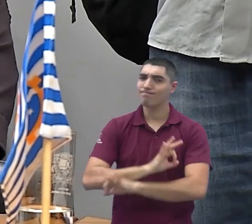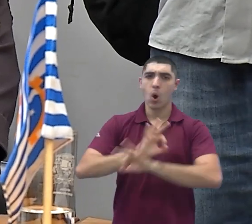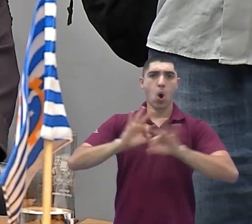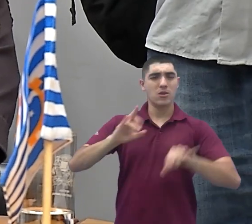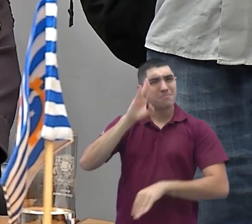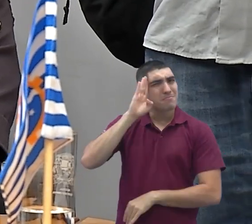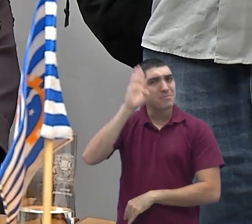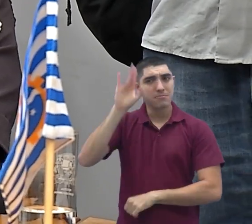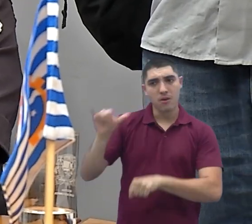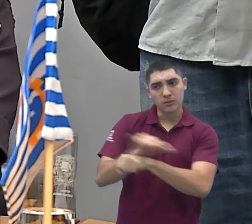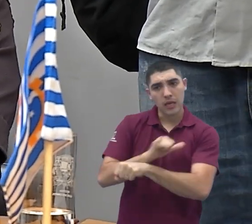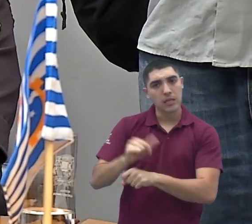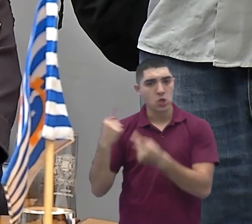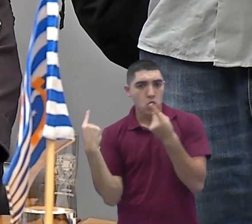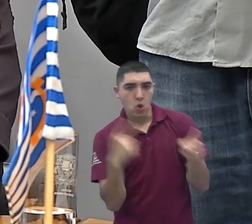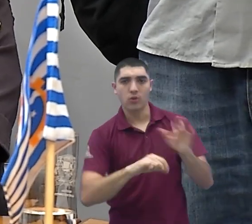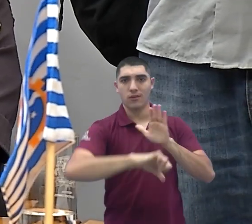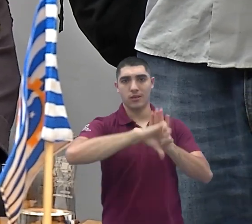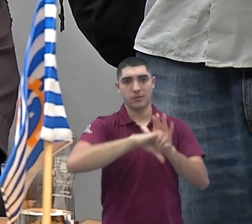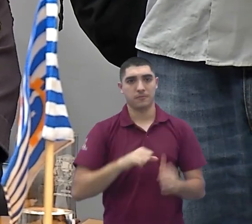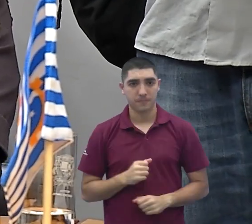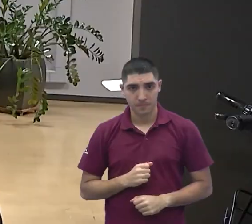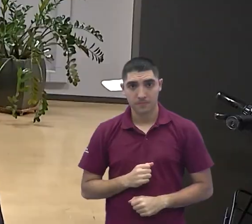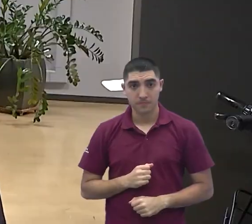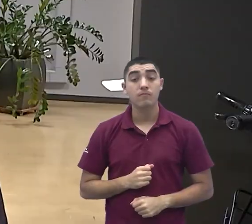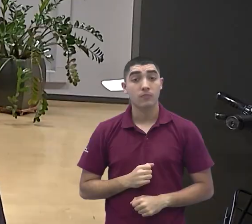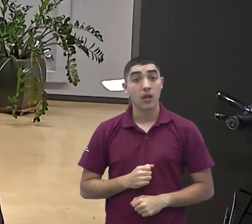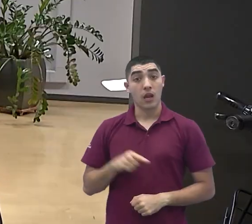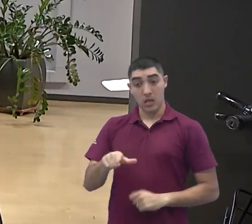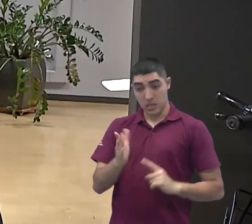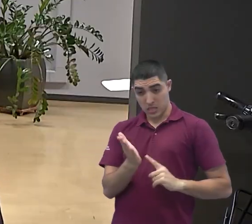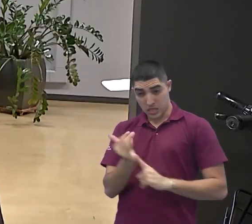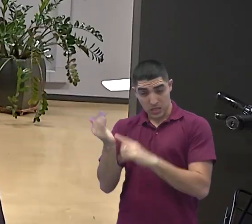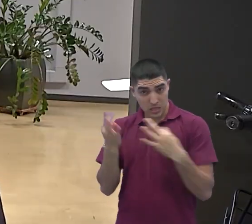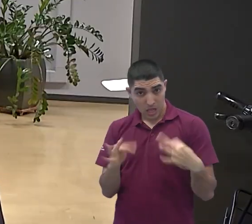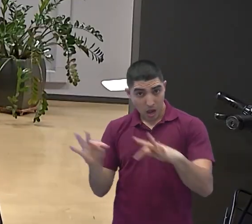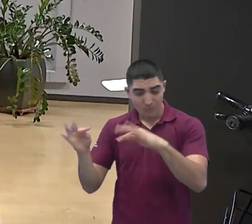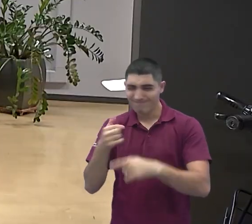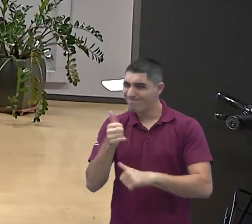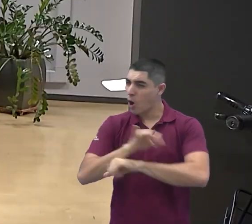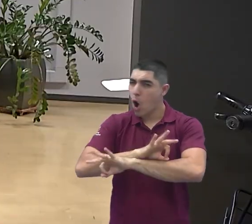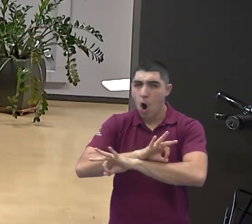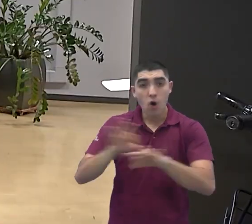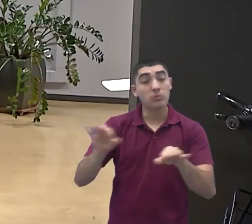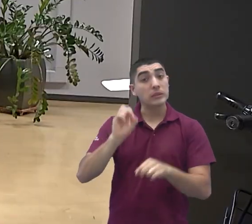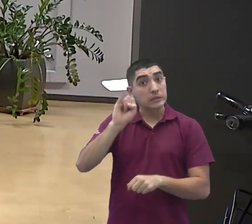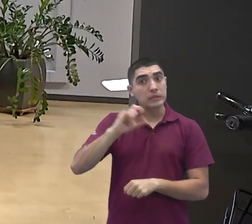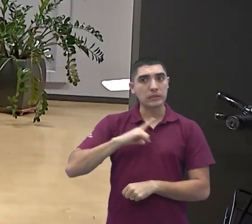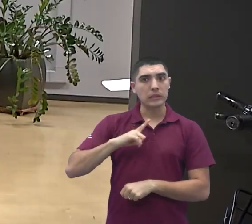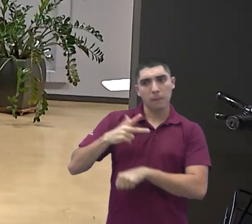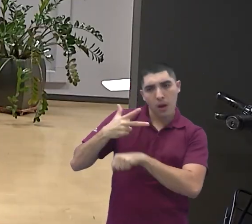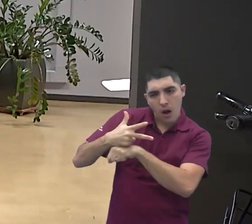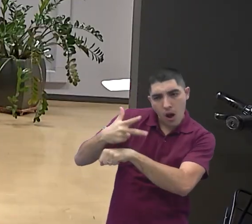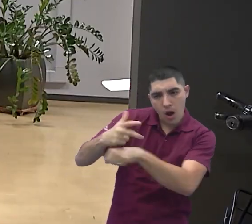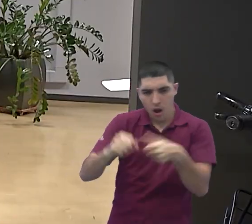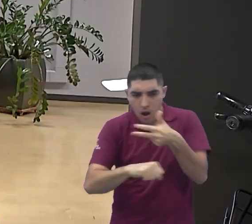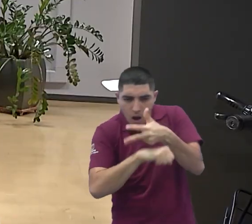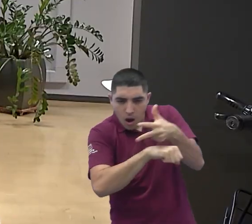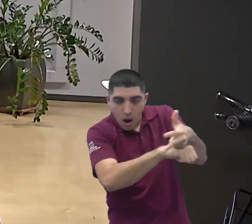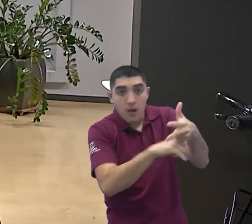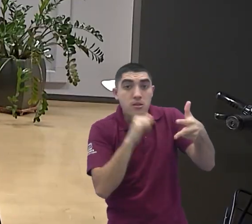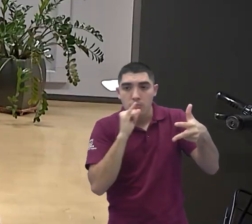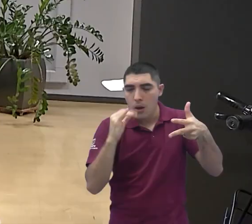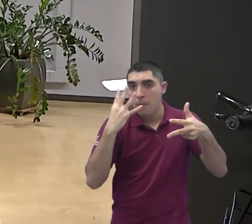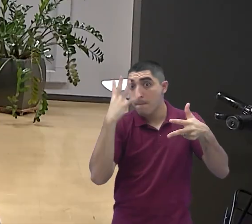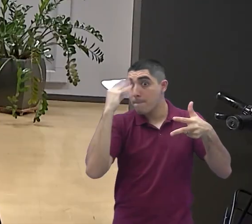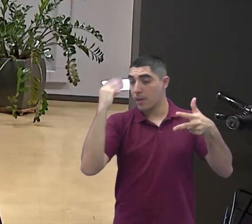principais ferramentas no combate à criminalidade. A tecnologia hoje é fundamental. Quanto mais câmeras voltadas para o